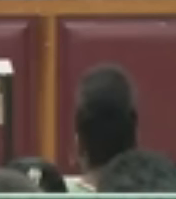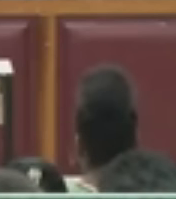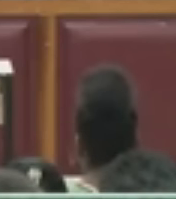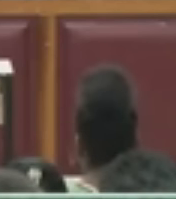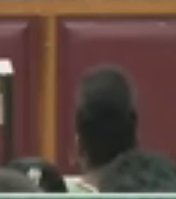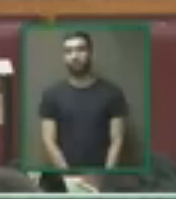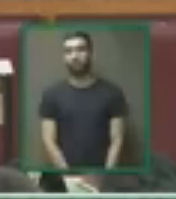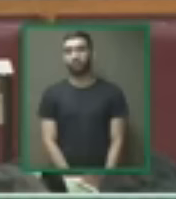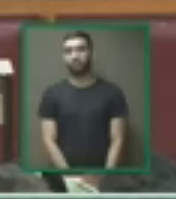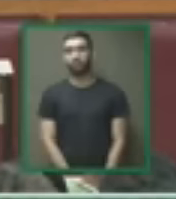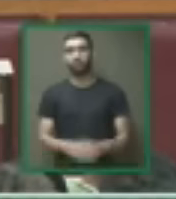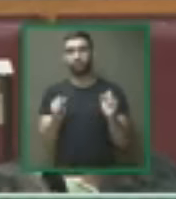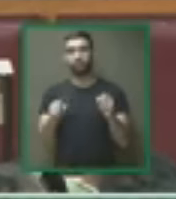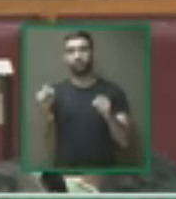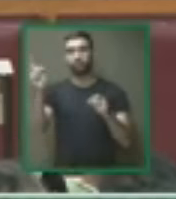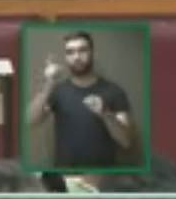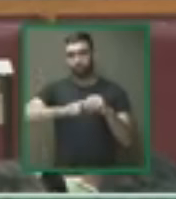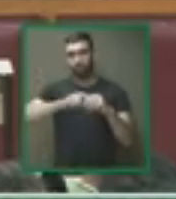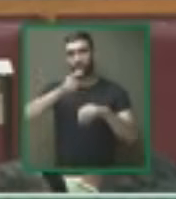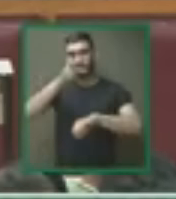Pode voltar a gravar.